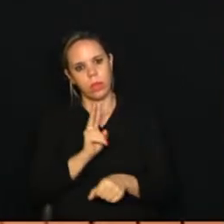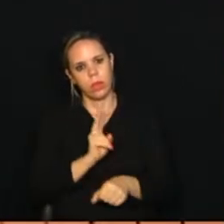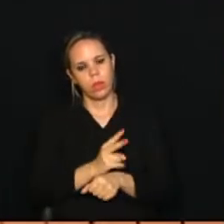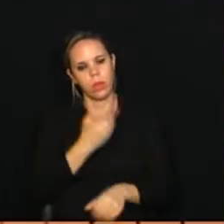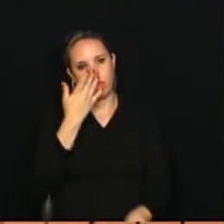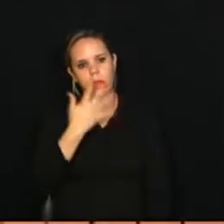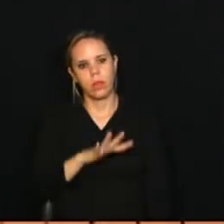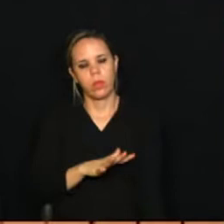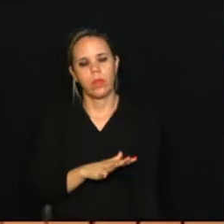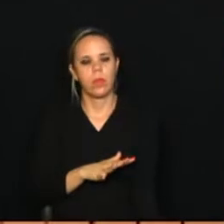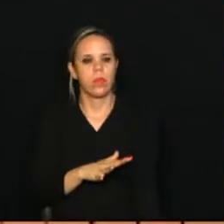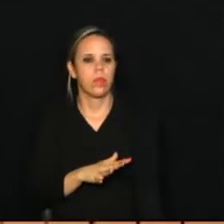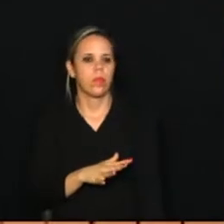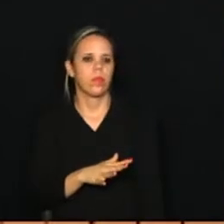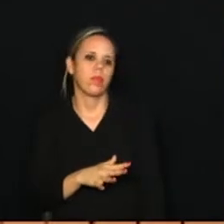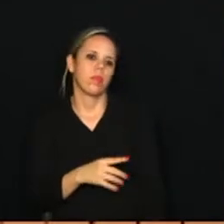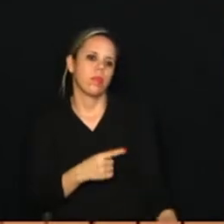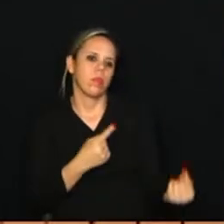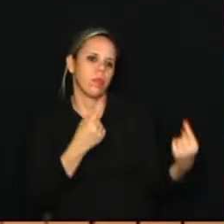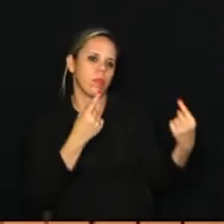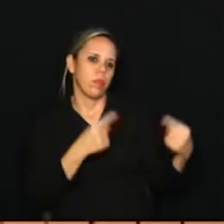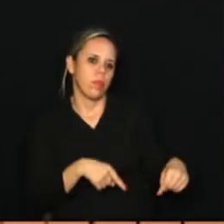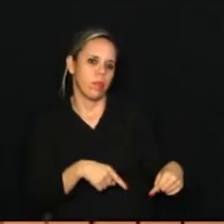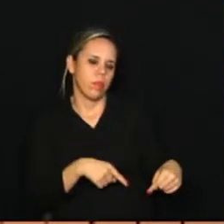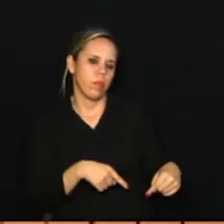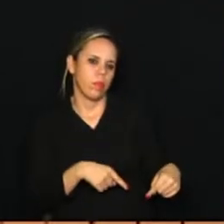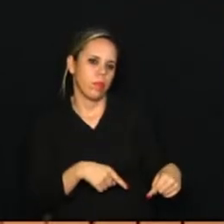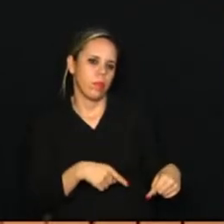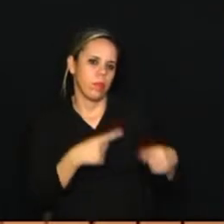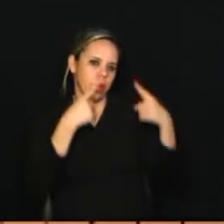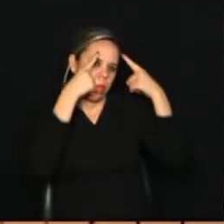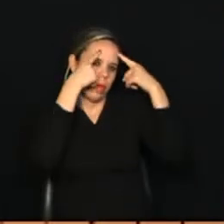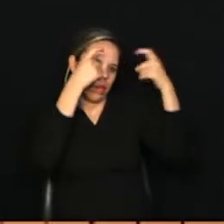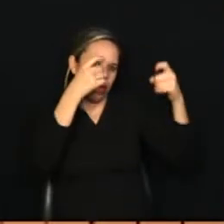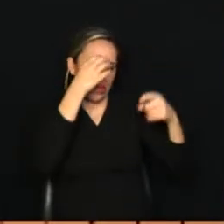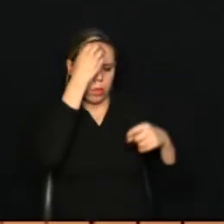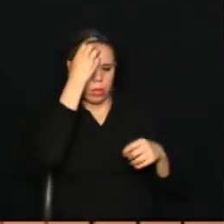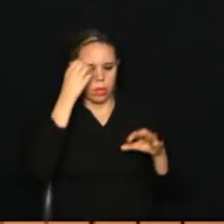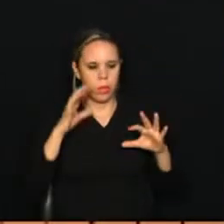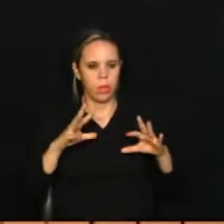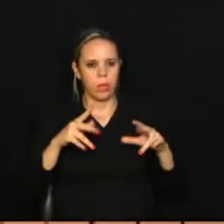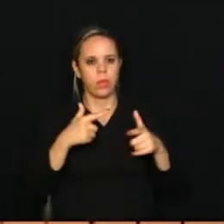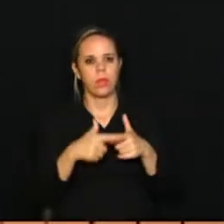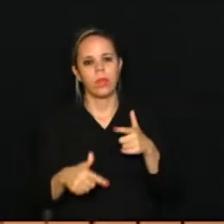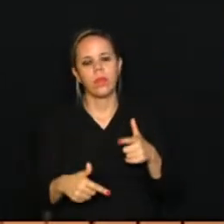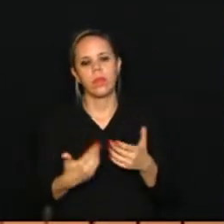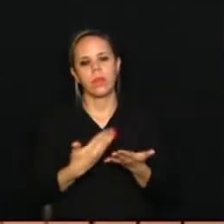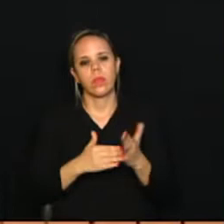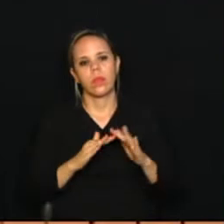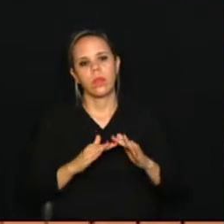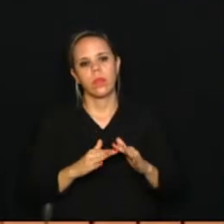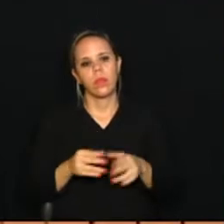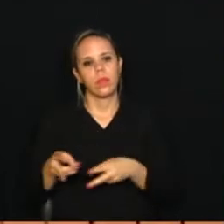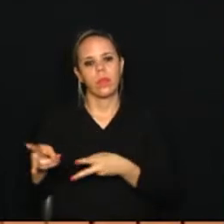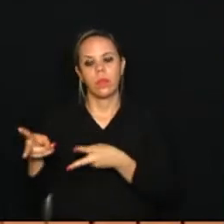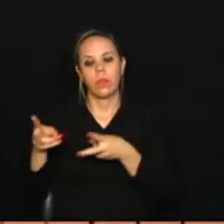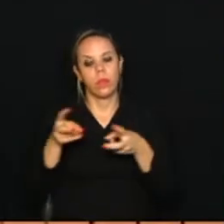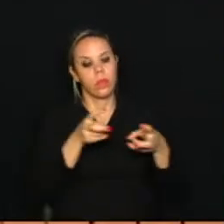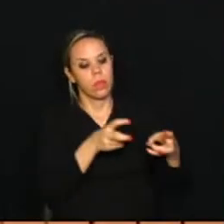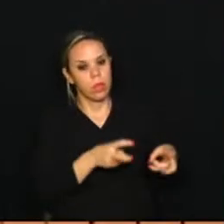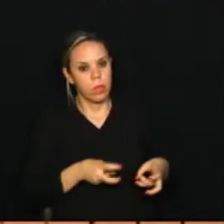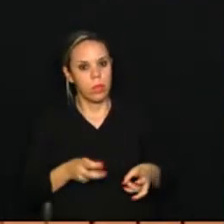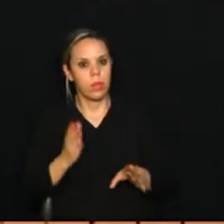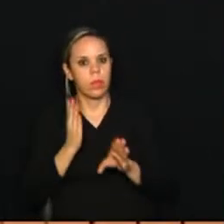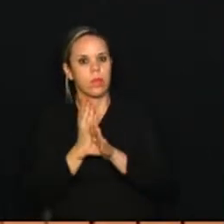das crianças contra a violência, né? Todos os tipos de violência. As escolas percebiam e